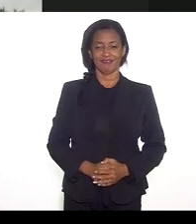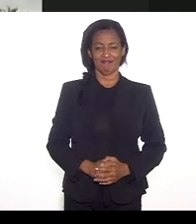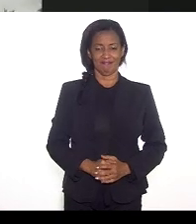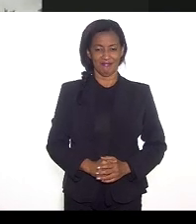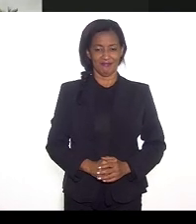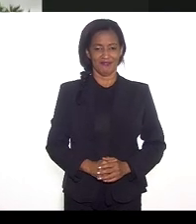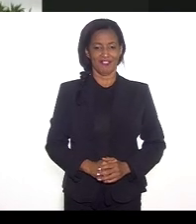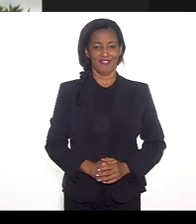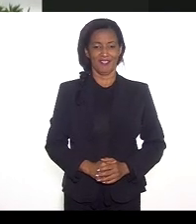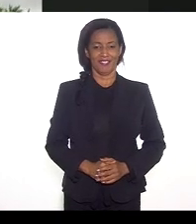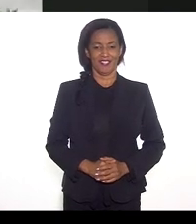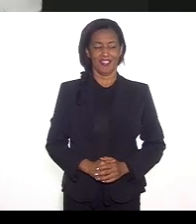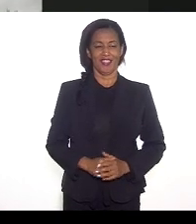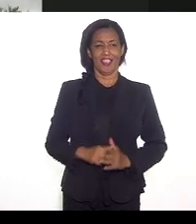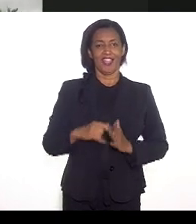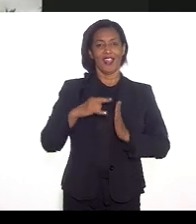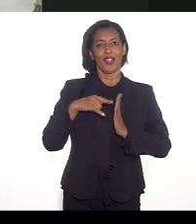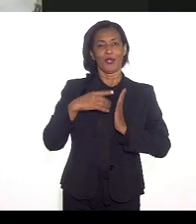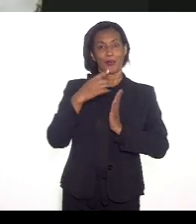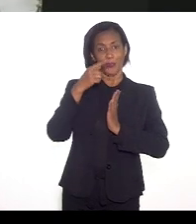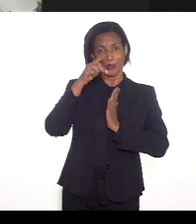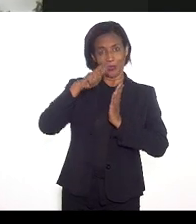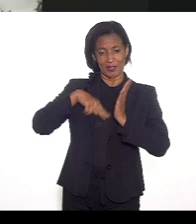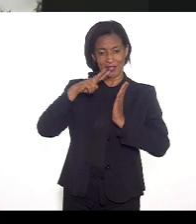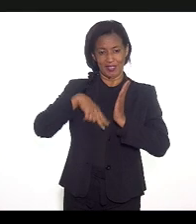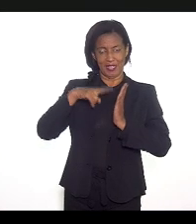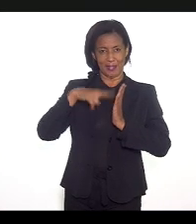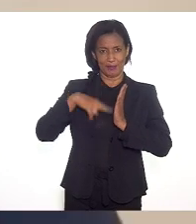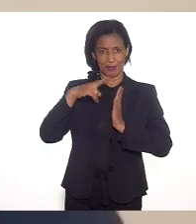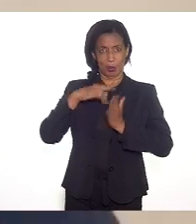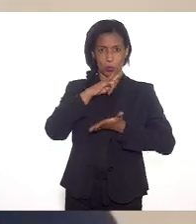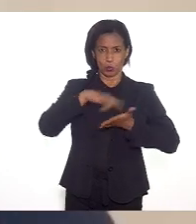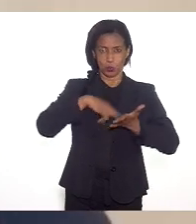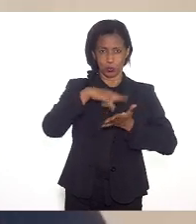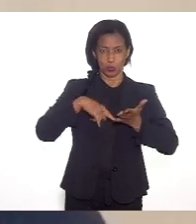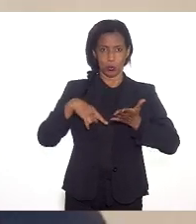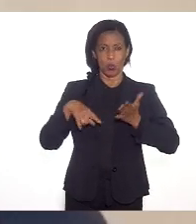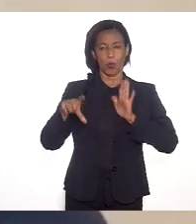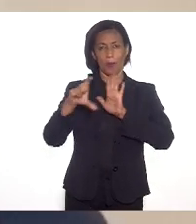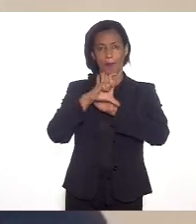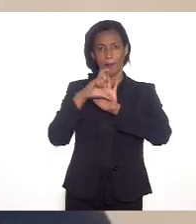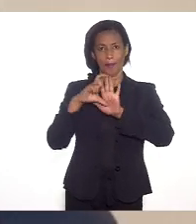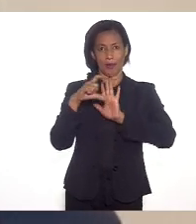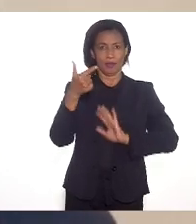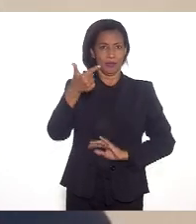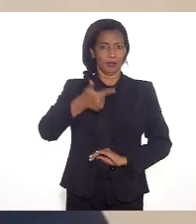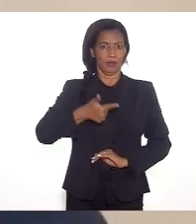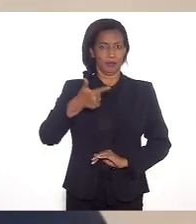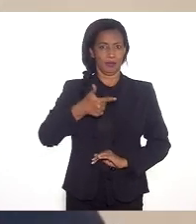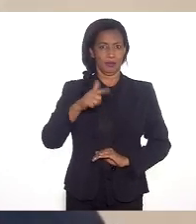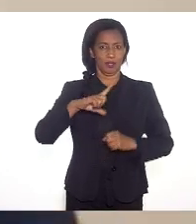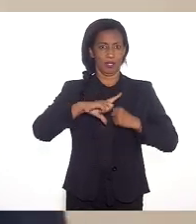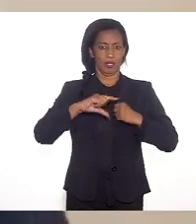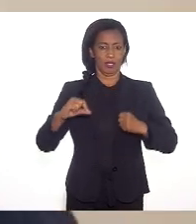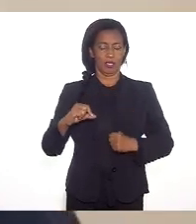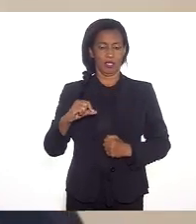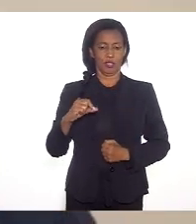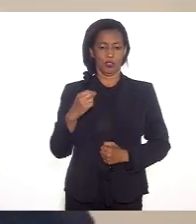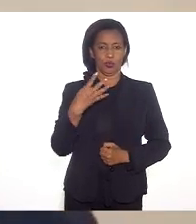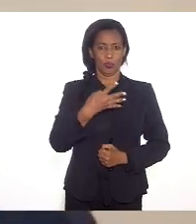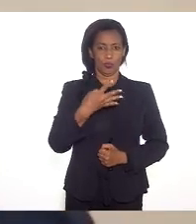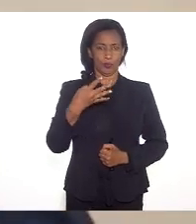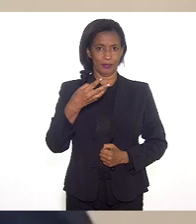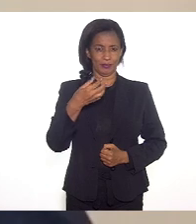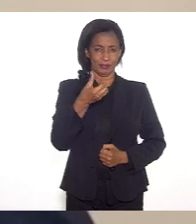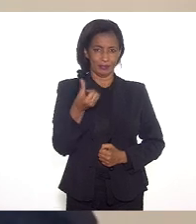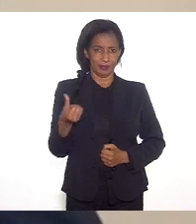Então, nos termos do artigo 6º da mesa diretora 651 de 2020, combinado com o parágrafo 2º do artigo 43 do regimento interno, convoco os